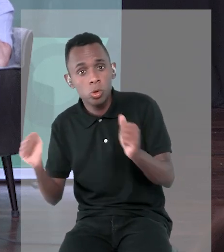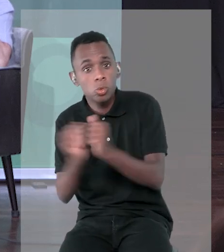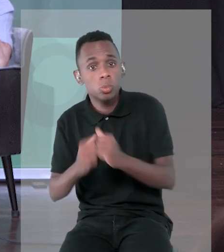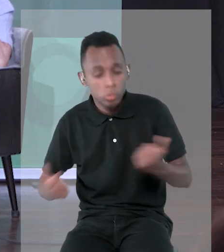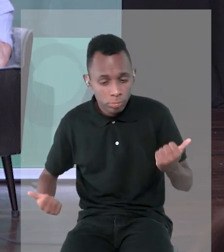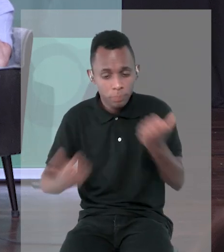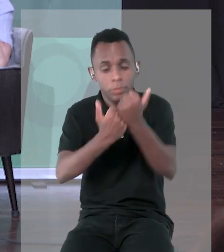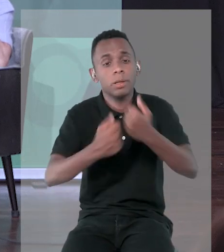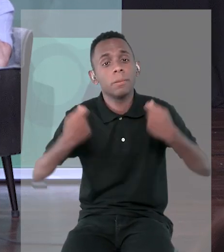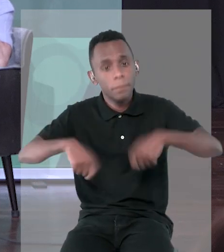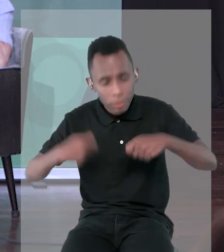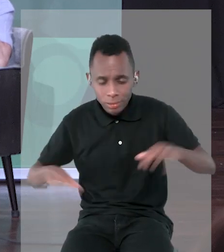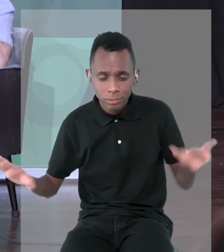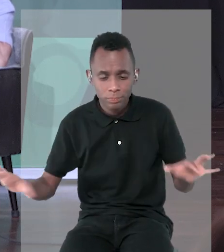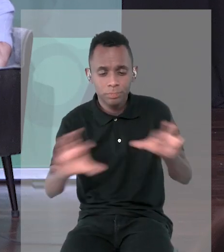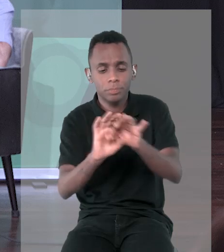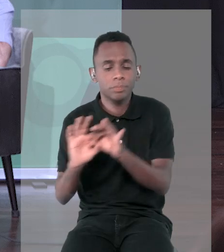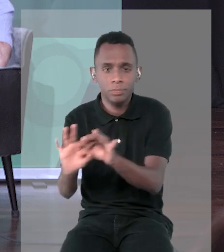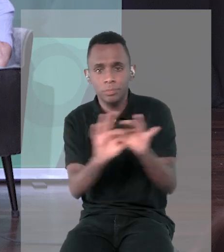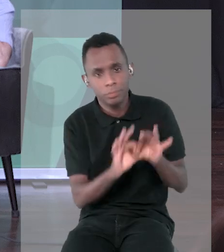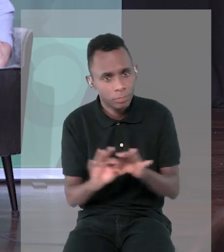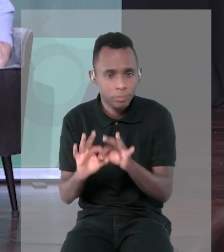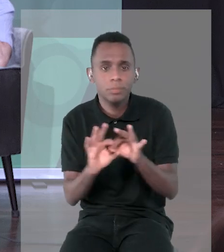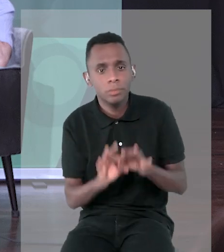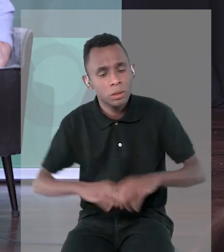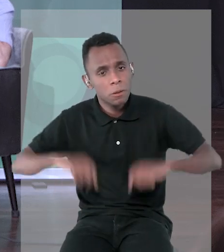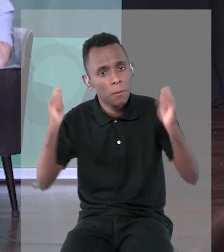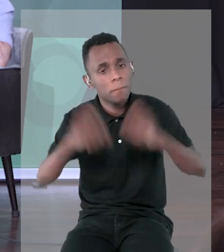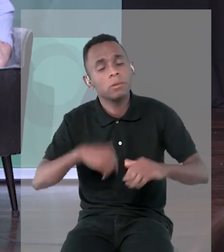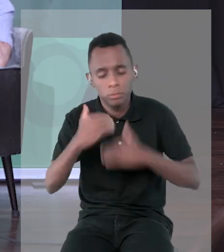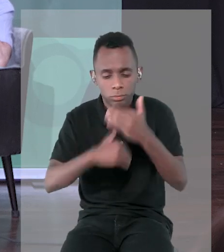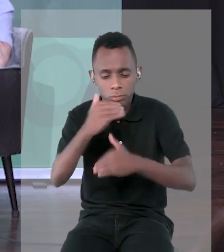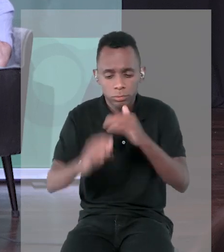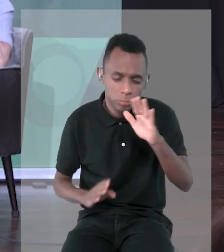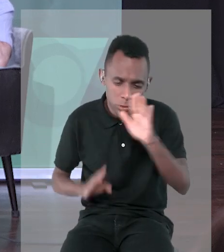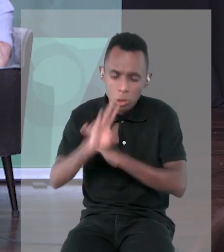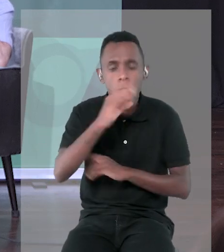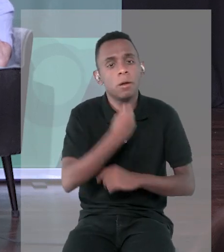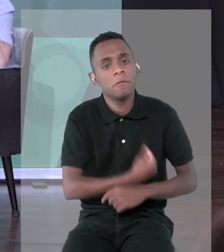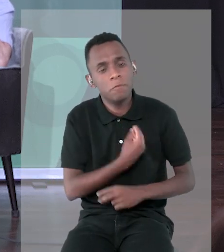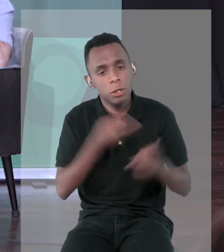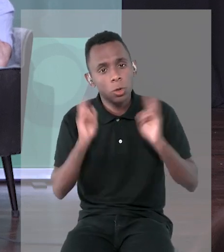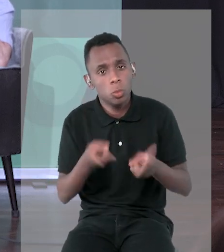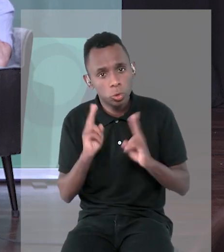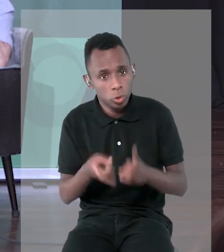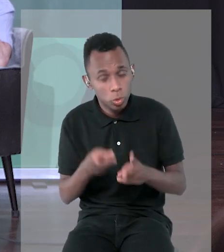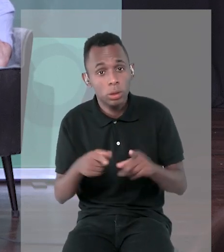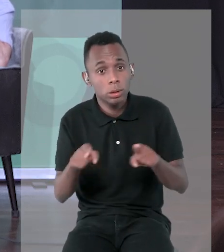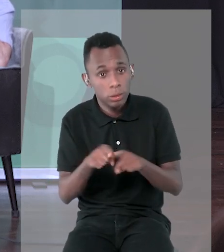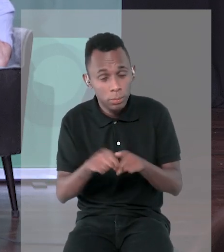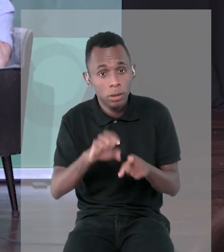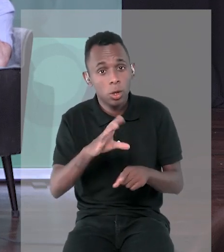agricultores precisam da ecologia para ter produtividade, para o ganha-pão deles, para sobreviver nessas terras. E a